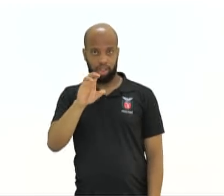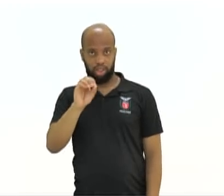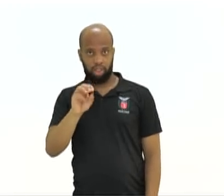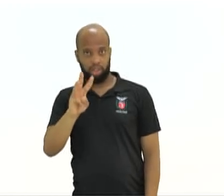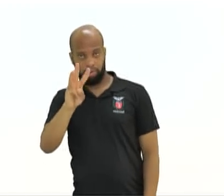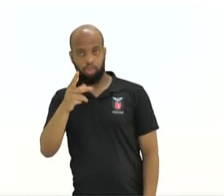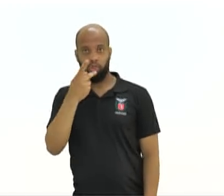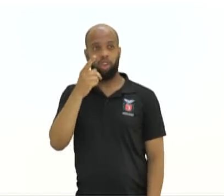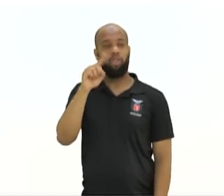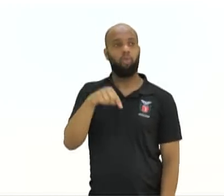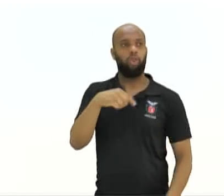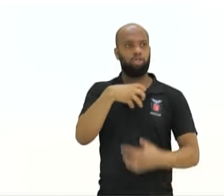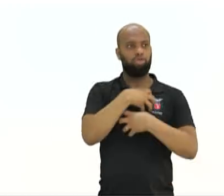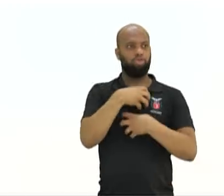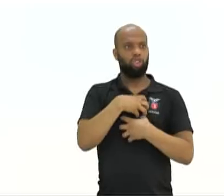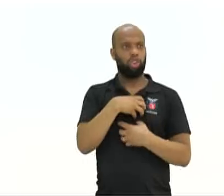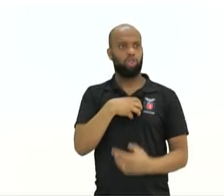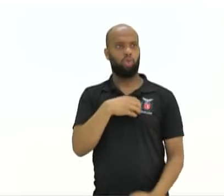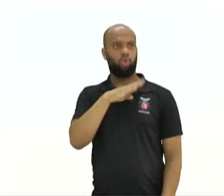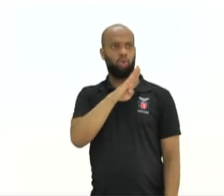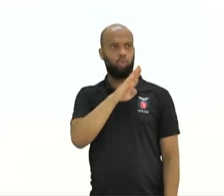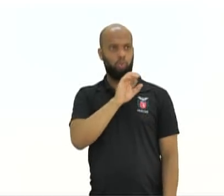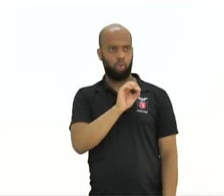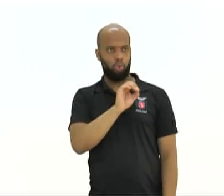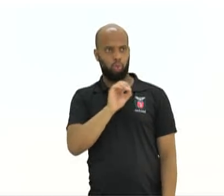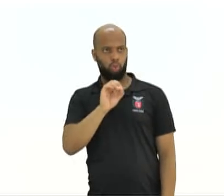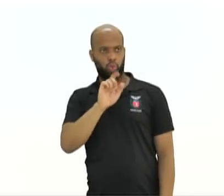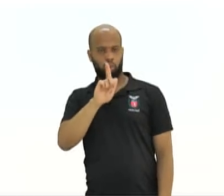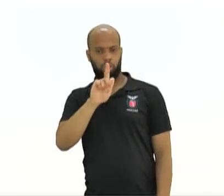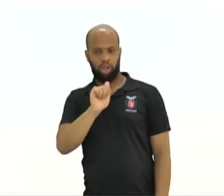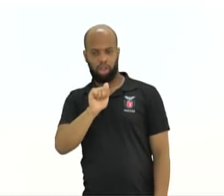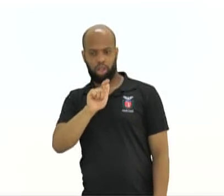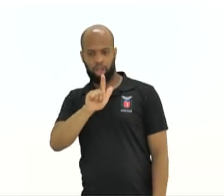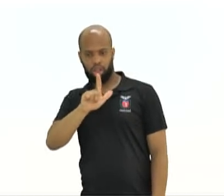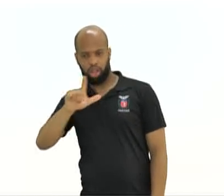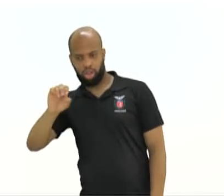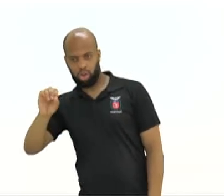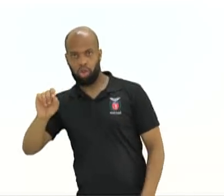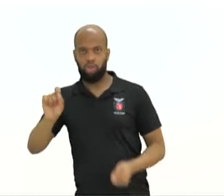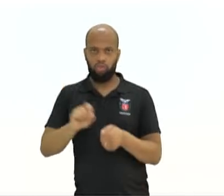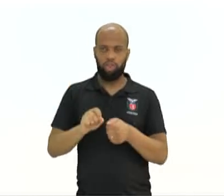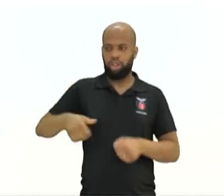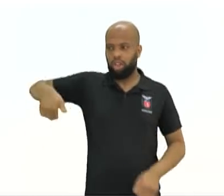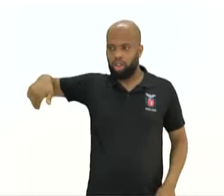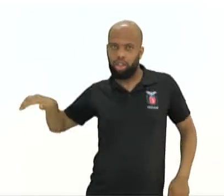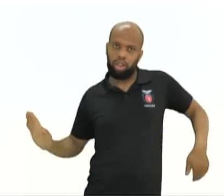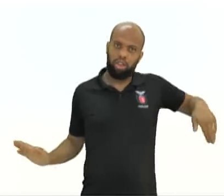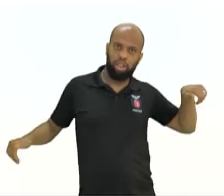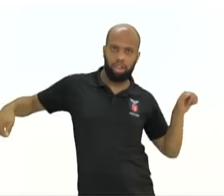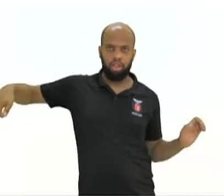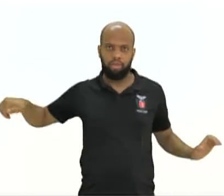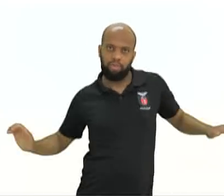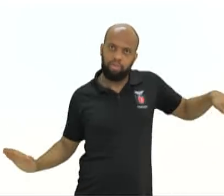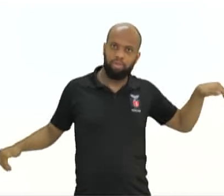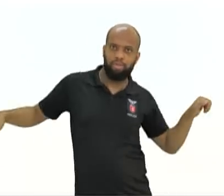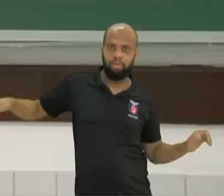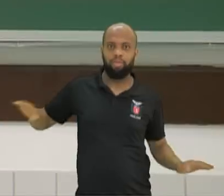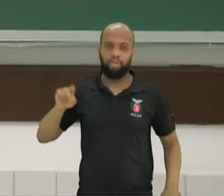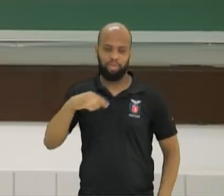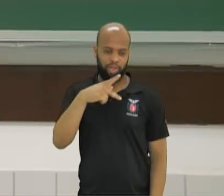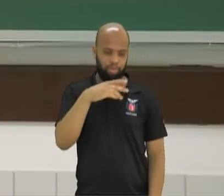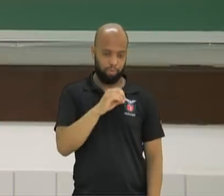boogaloo, fazendo ondas pelo corpo, né? Então aqui a gente já está falando propriamente dito do